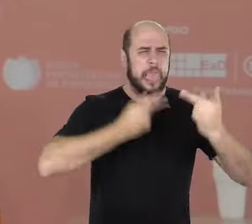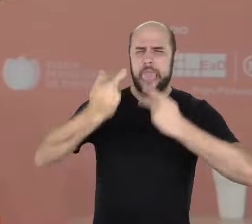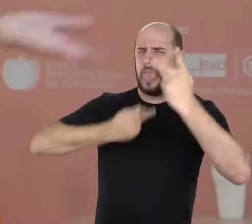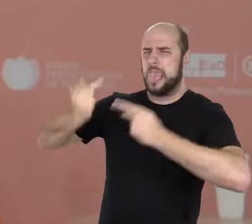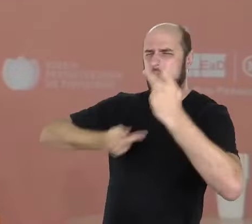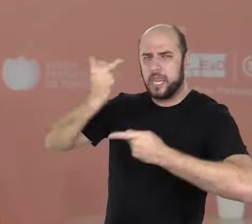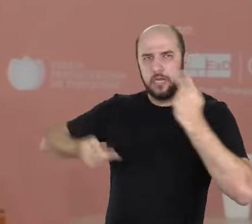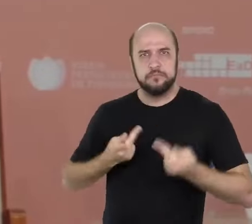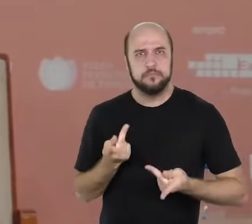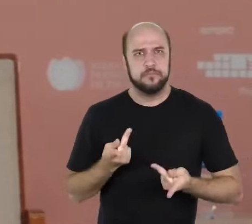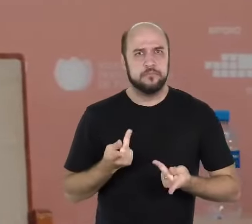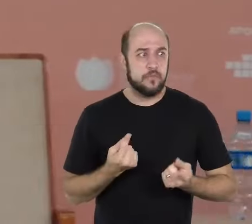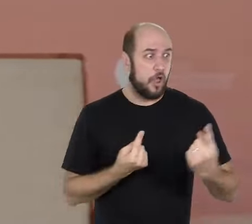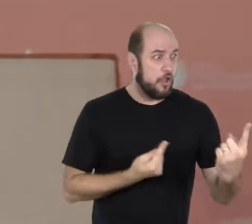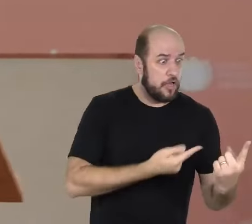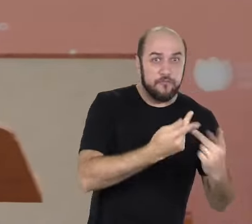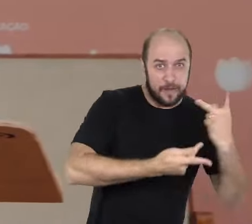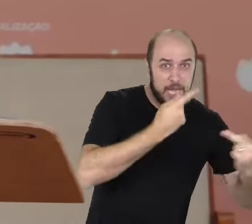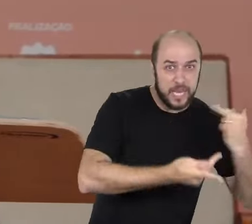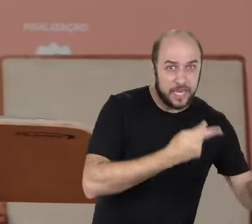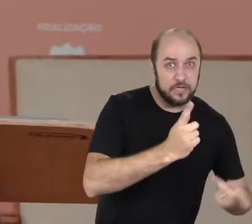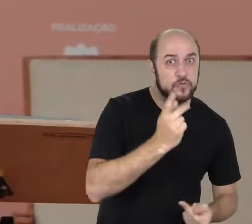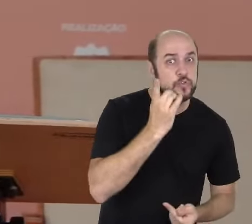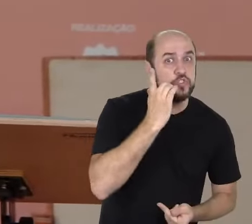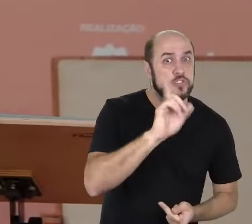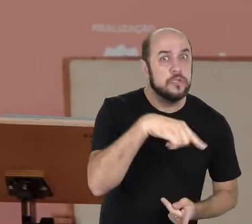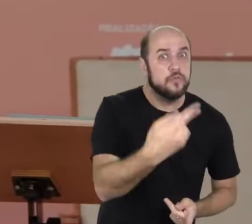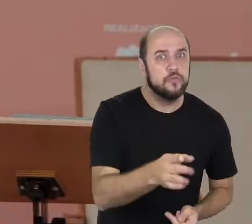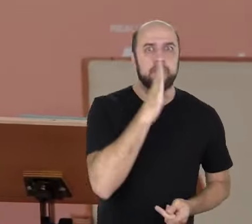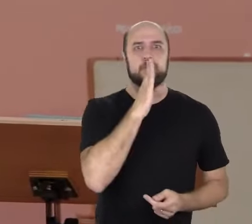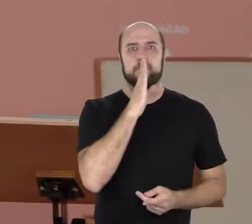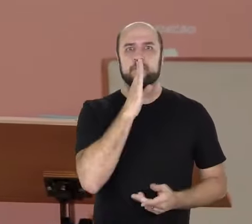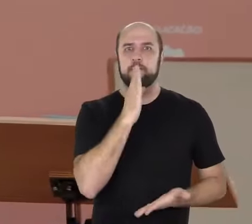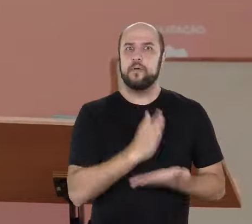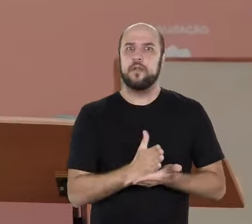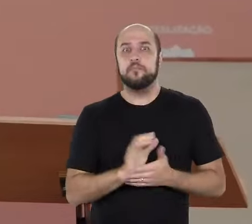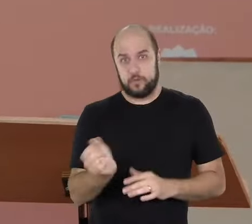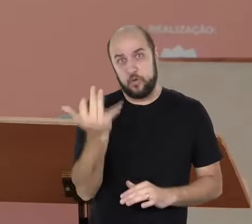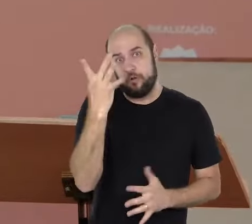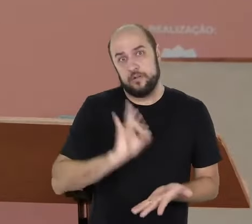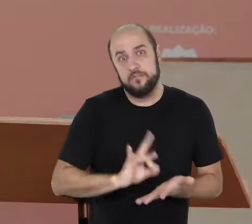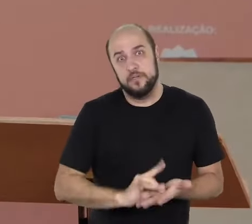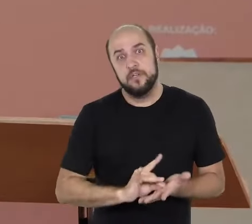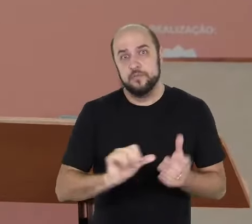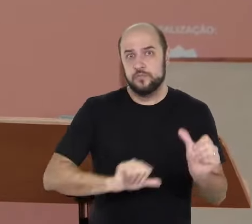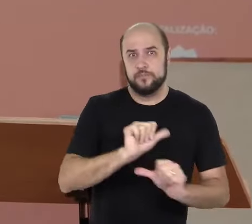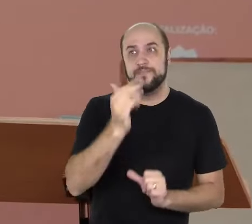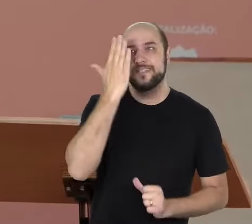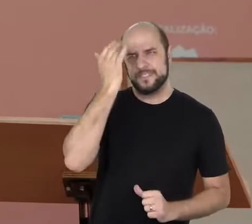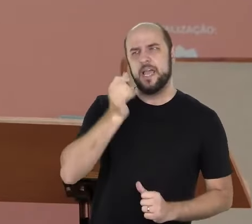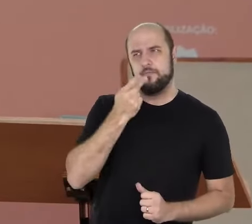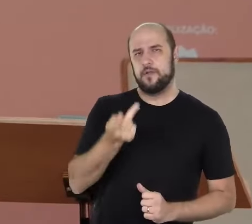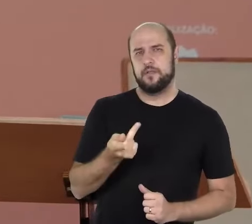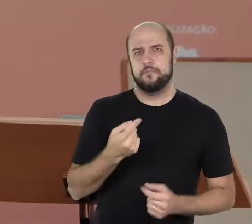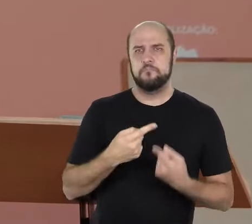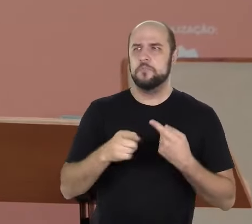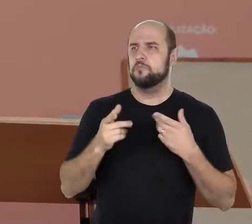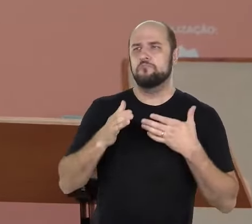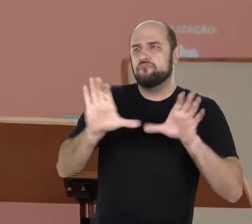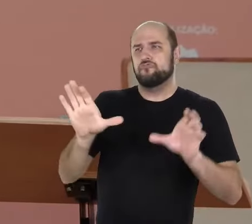uma criança que fala, no outro dia não está falando. Porque acontece também, a criança perder a fala. Ela sabe falar. Se ela não